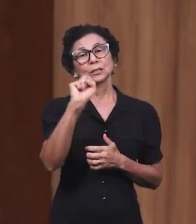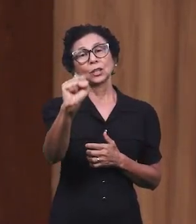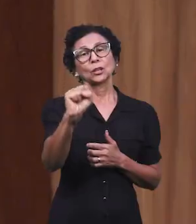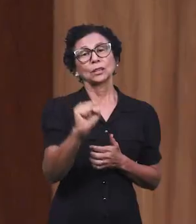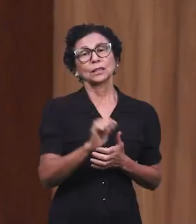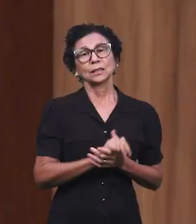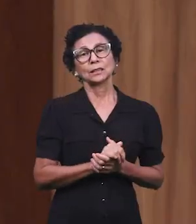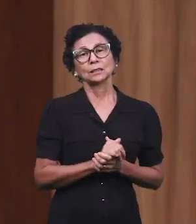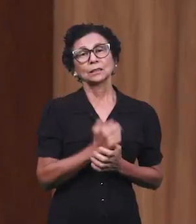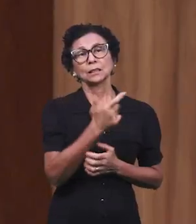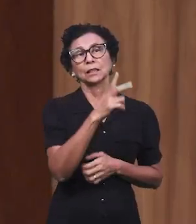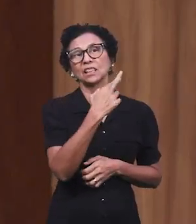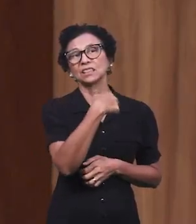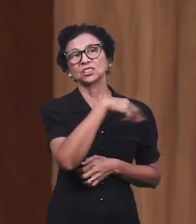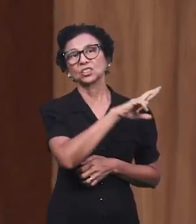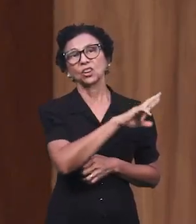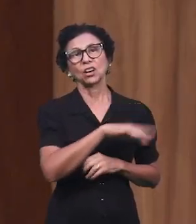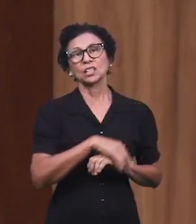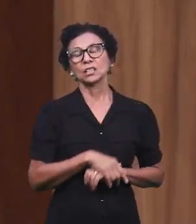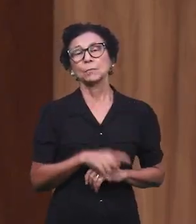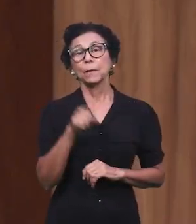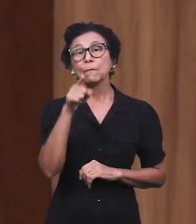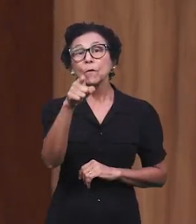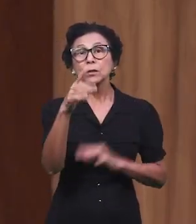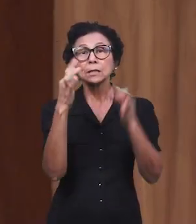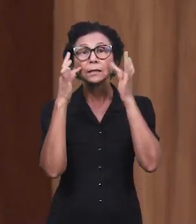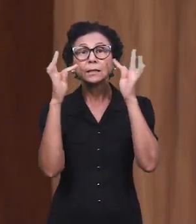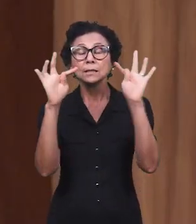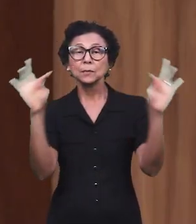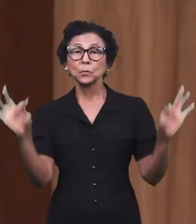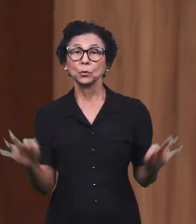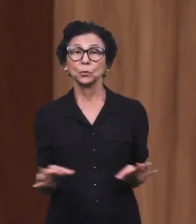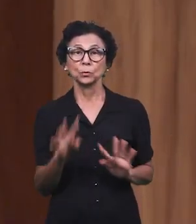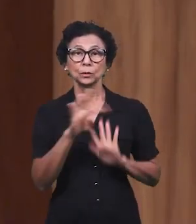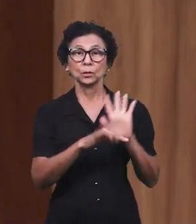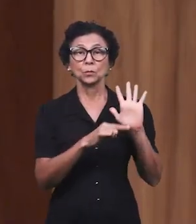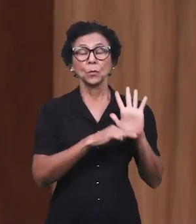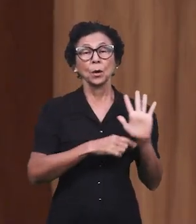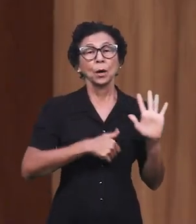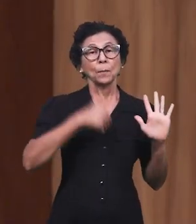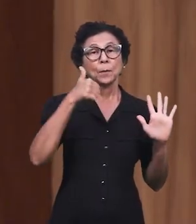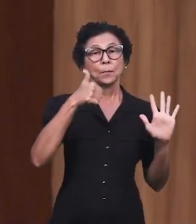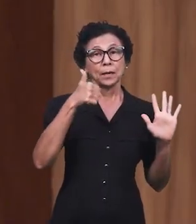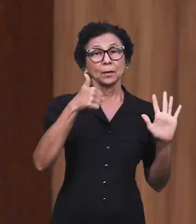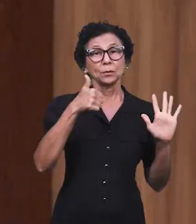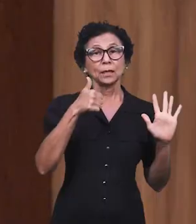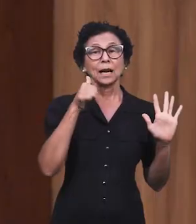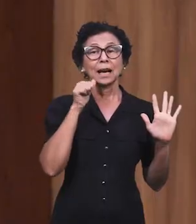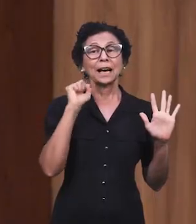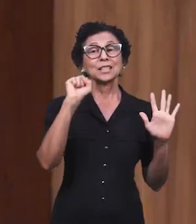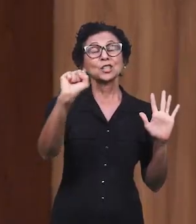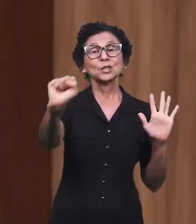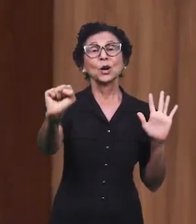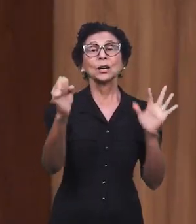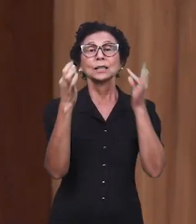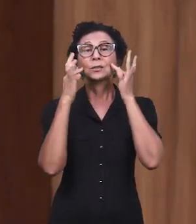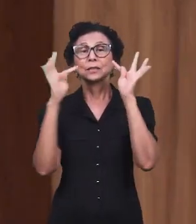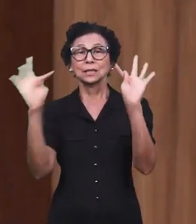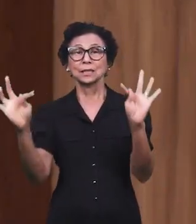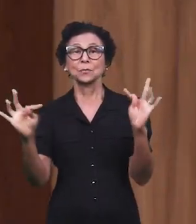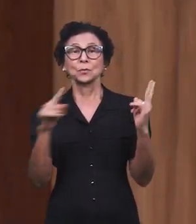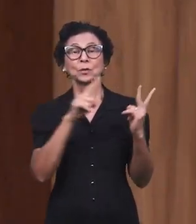Sim. No caso ali, foi a sogra que deu um testemunho primeiro para a nora. Porque ela era de outro povo, ela